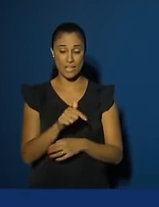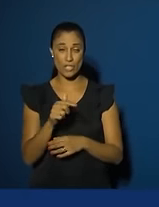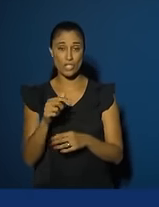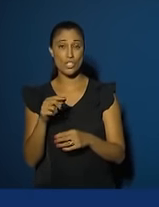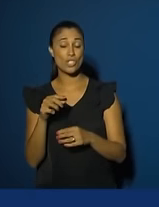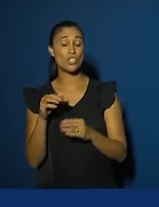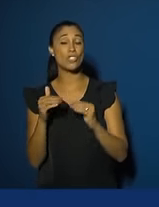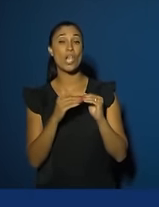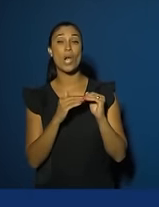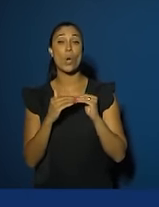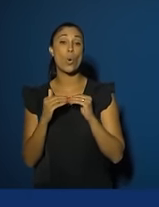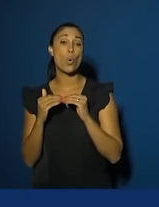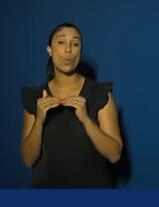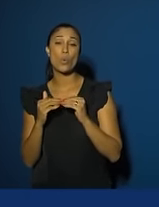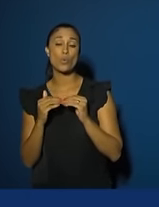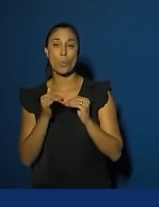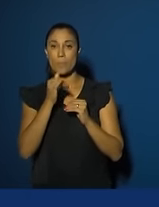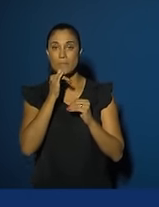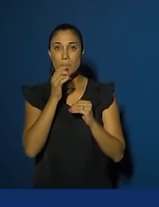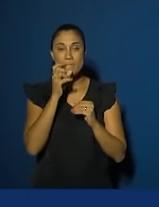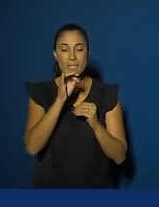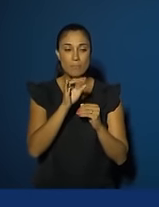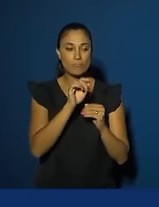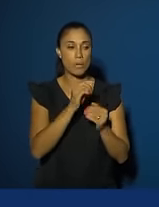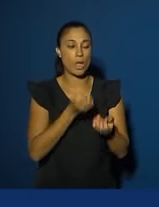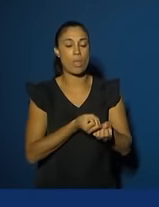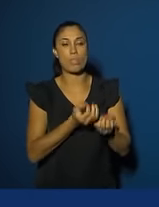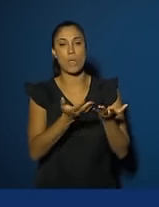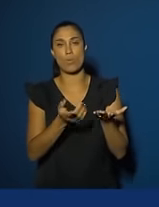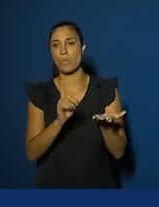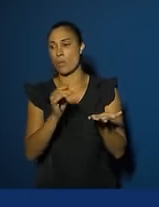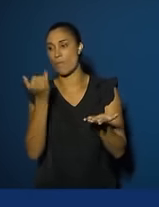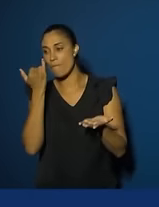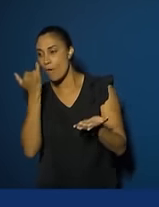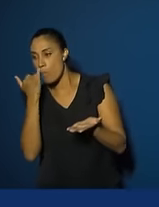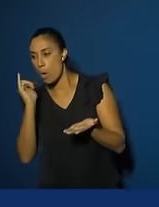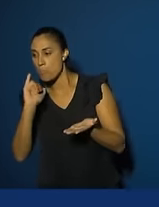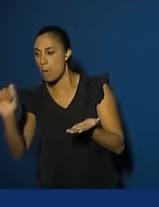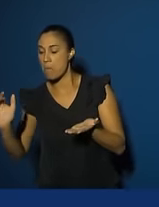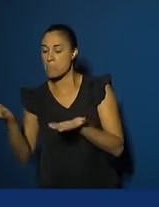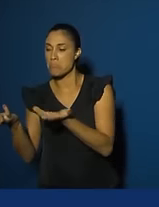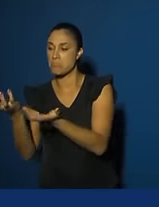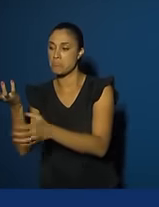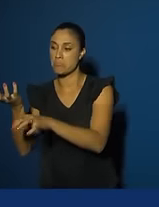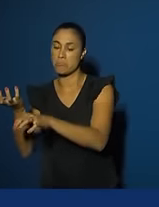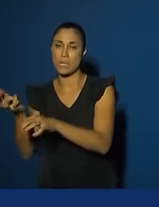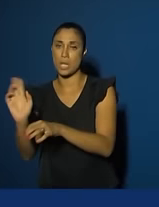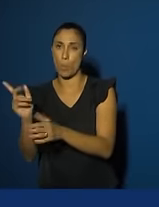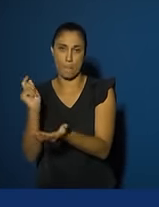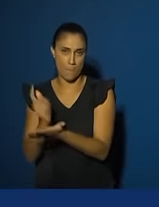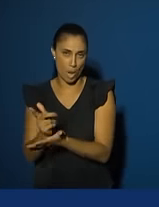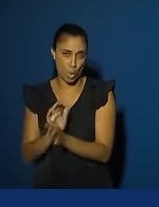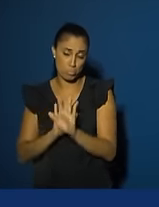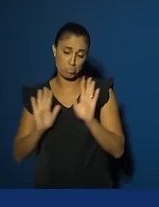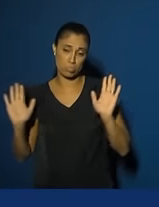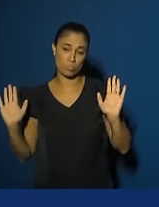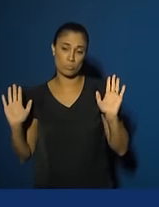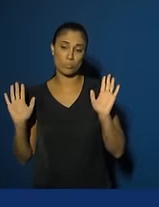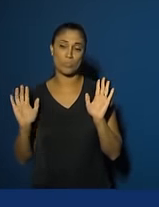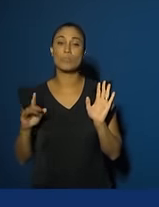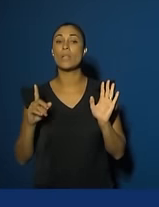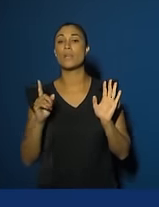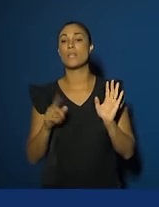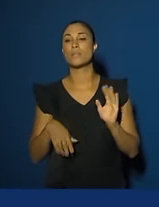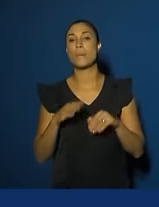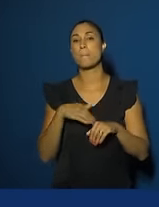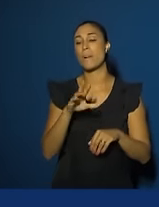contribuinte agora se você contar o contribuinte que não informou a Receita Federal e simplesmente não pagou isso